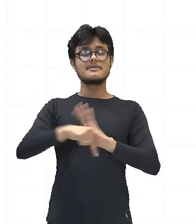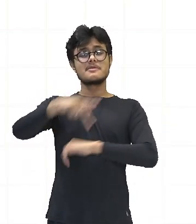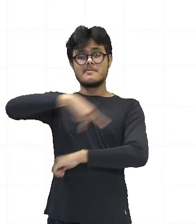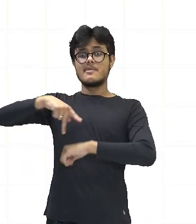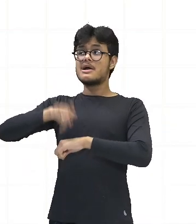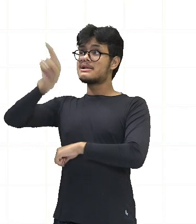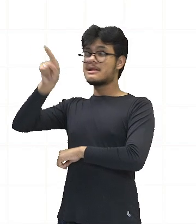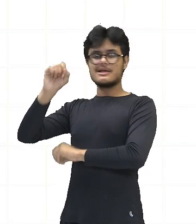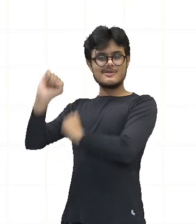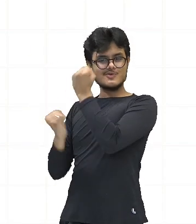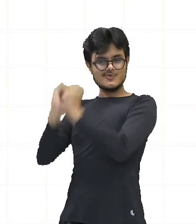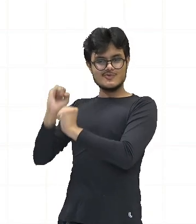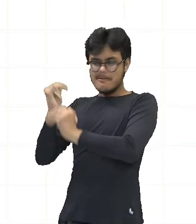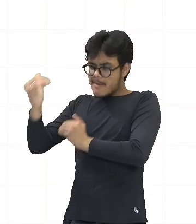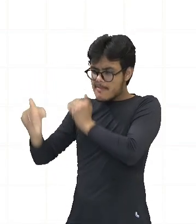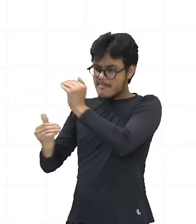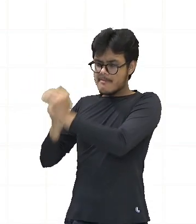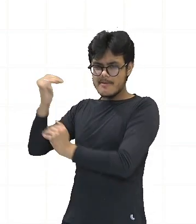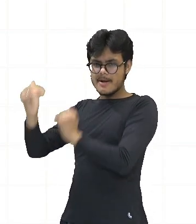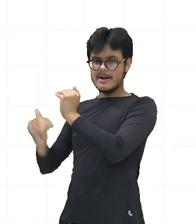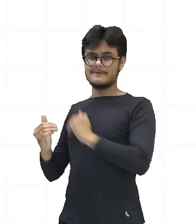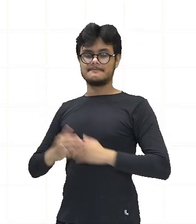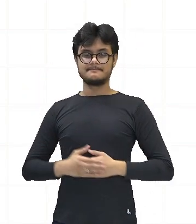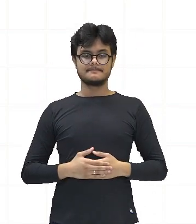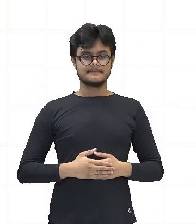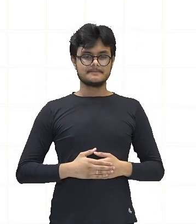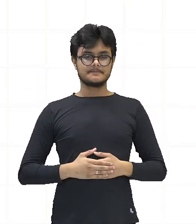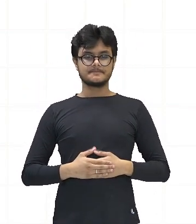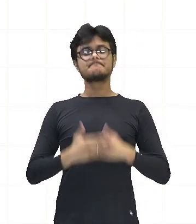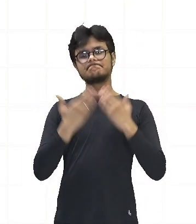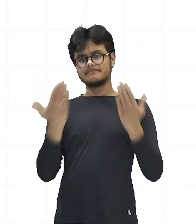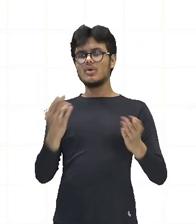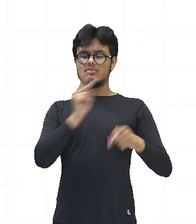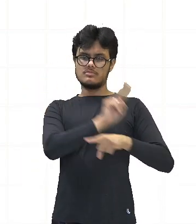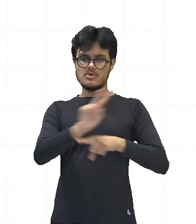se industrializando, tá bom? Aí nós temos também a pecuária, o